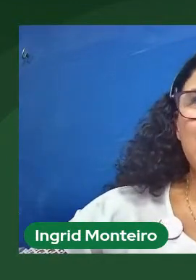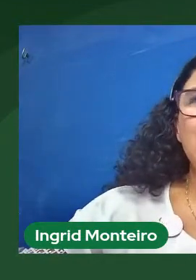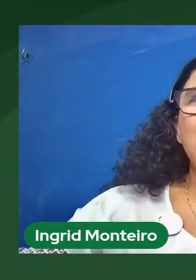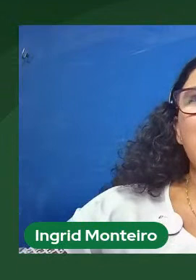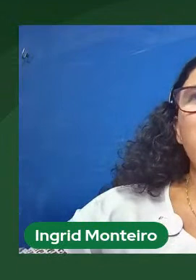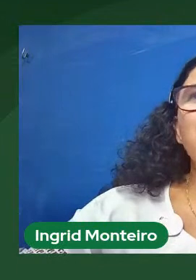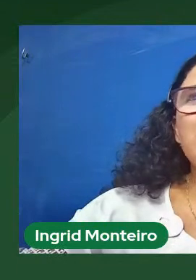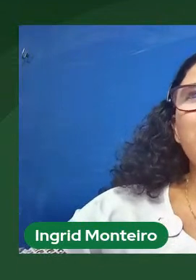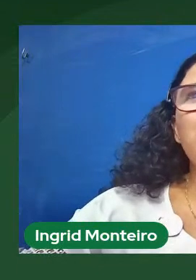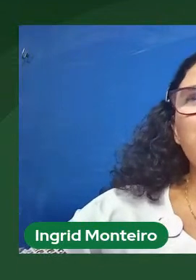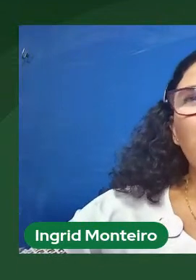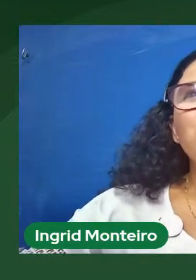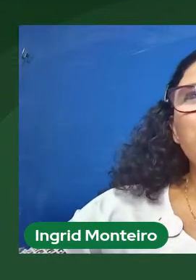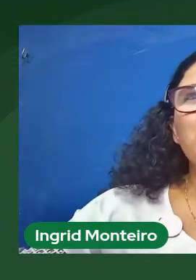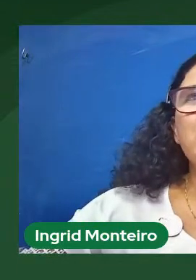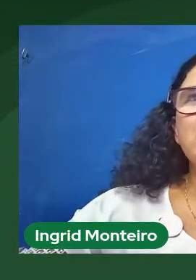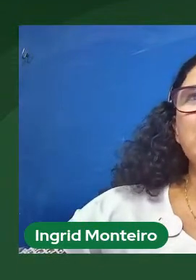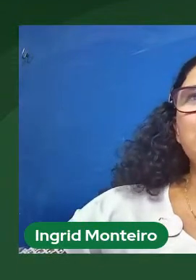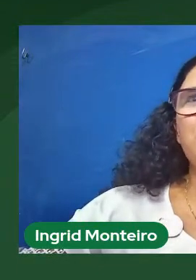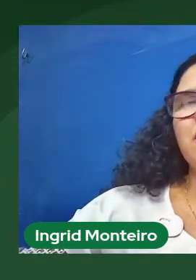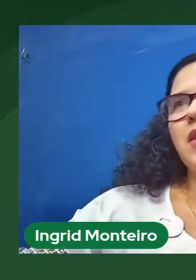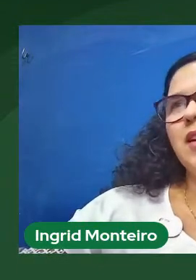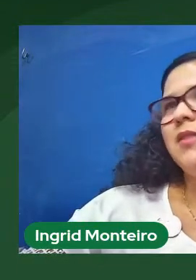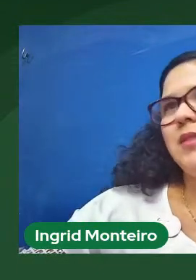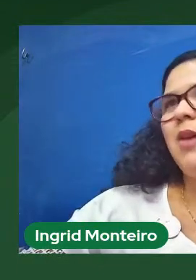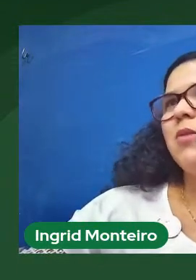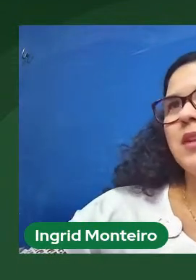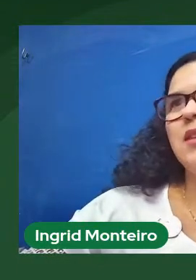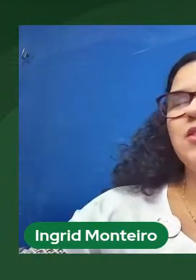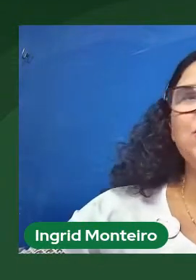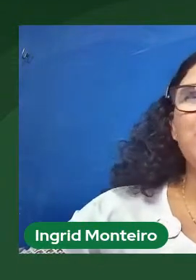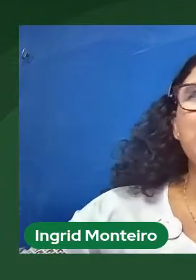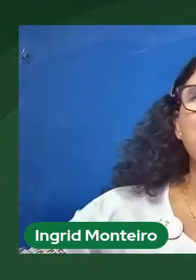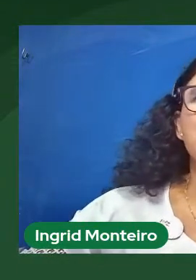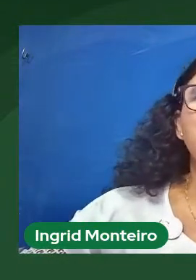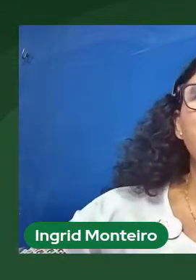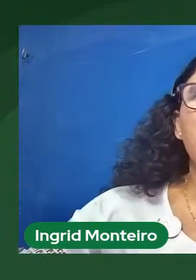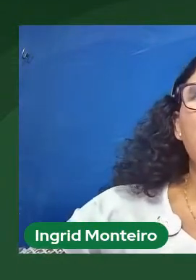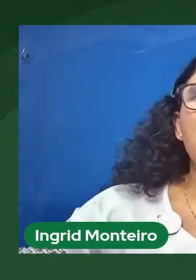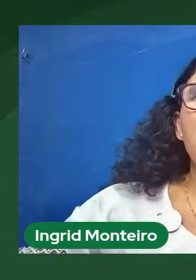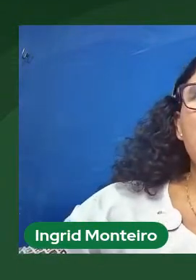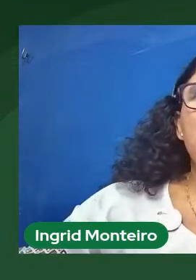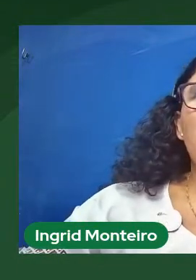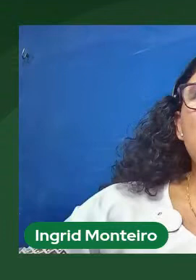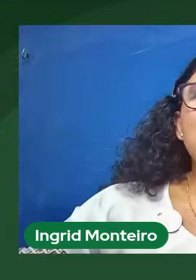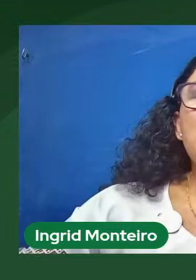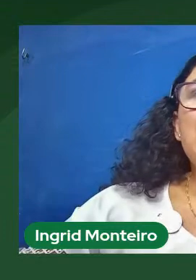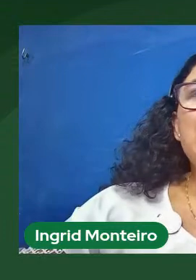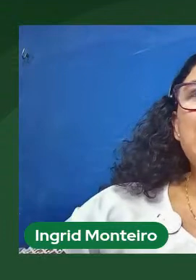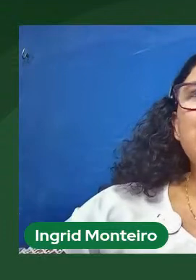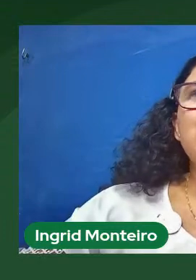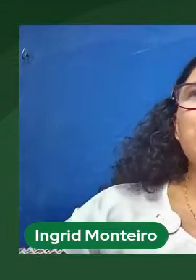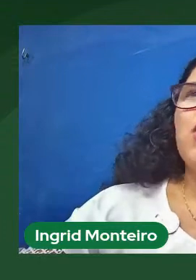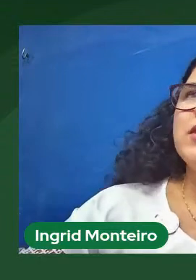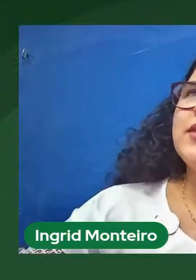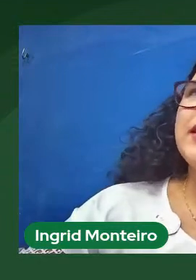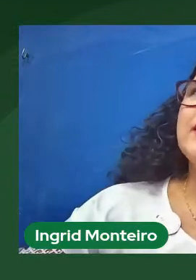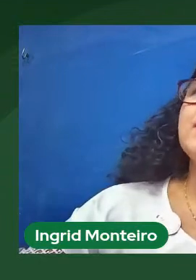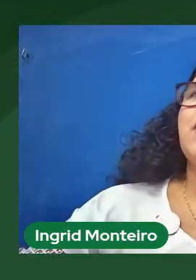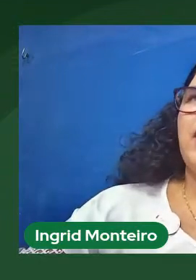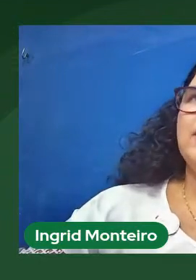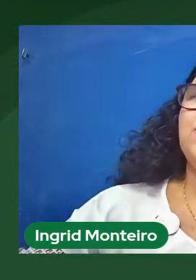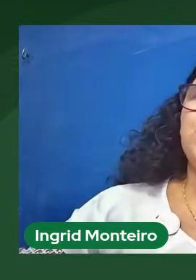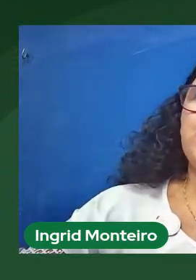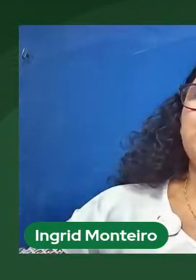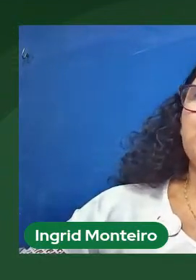IHC, é possível que todo mundo aqui tenha uma história com ela em alguma das edições do evento, né? Bom, essa semana a gente escutou